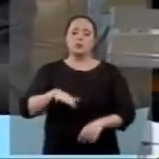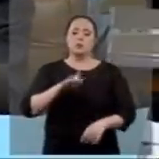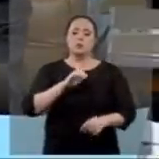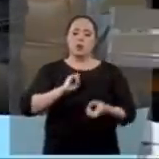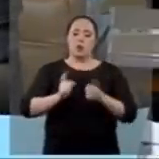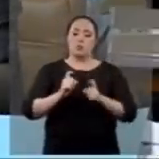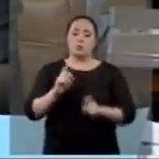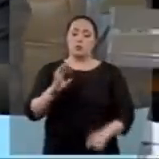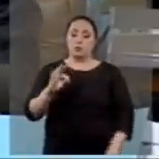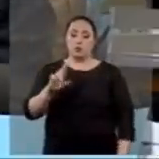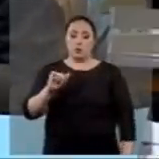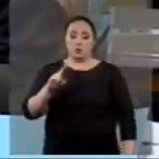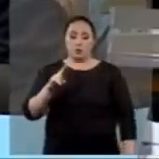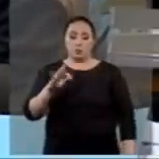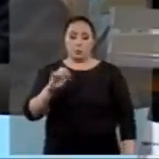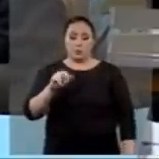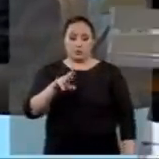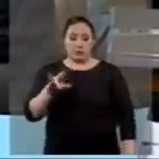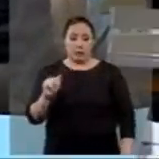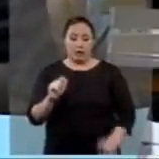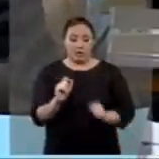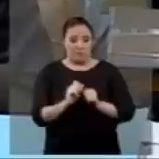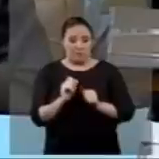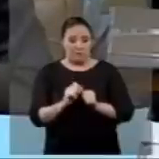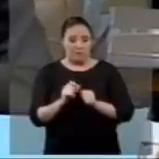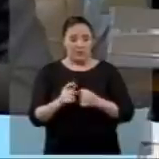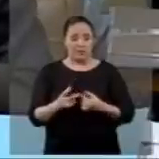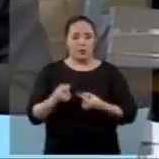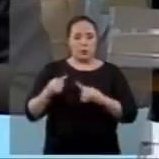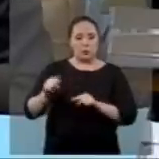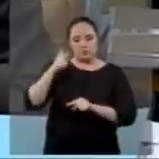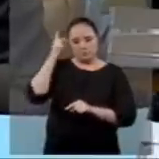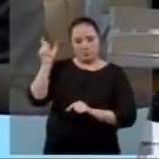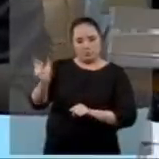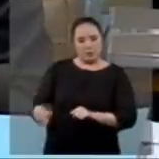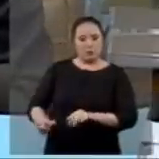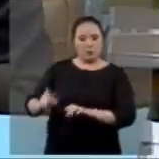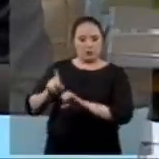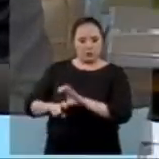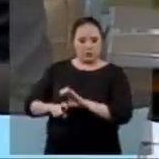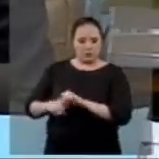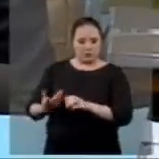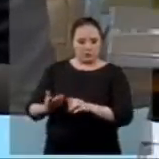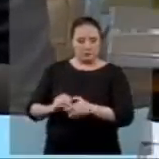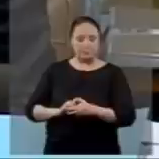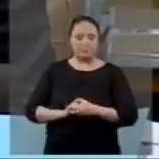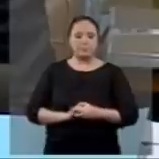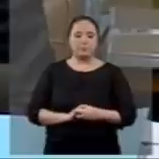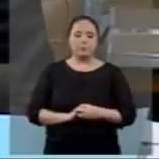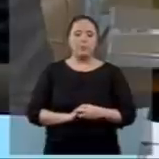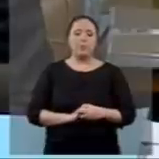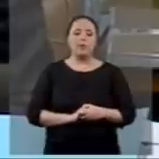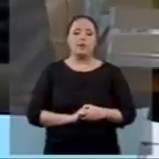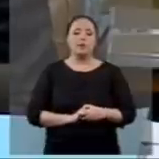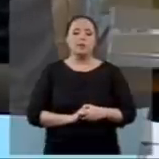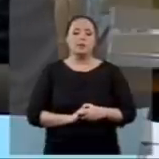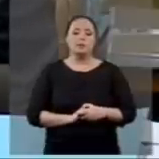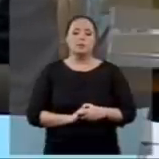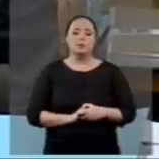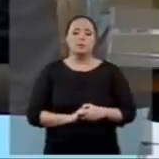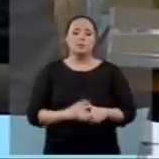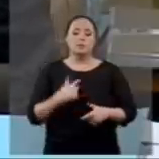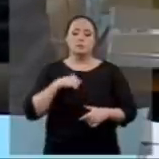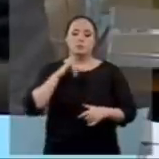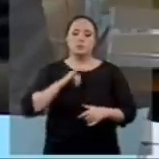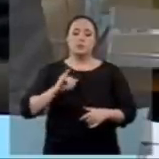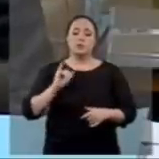administração tributária costumava valer-se para esse efeito. E pus em destaque, especialmente,